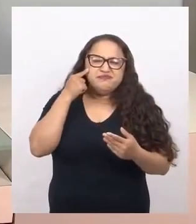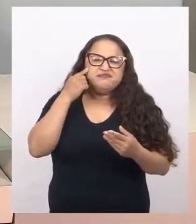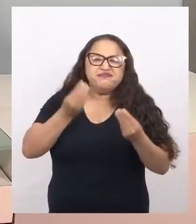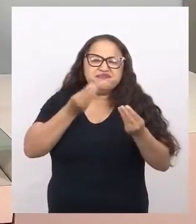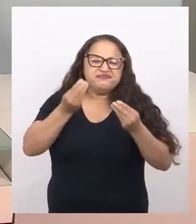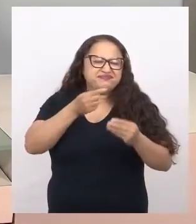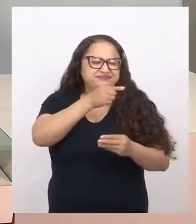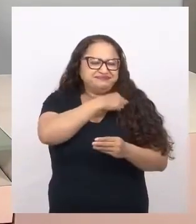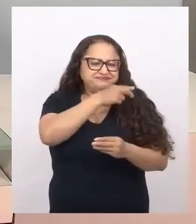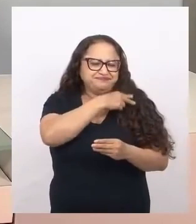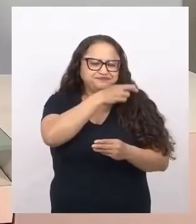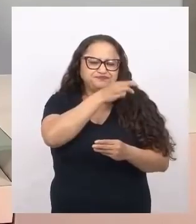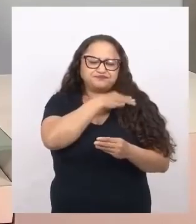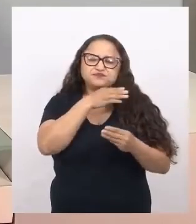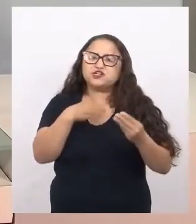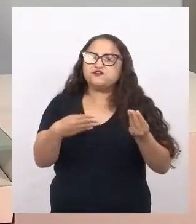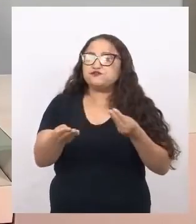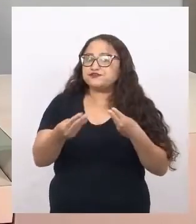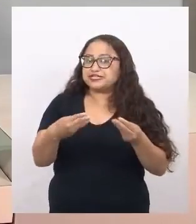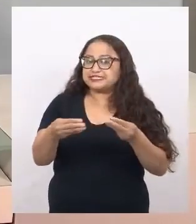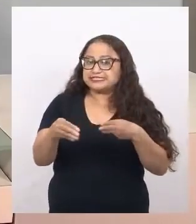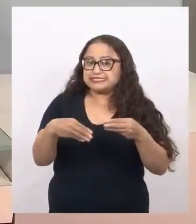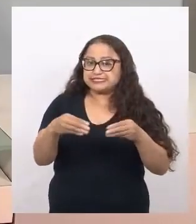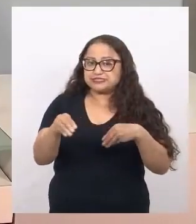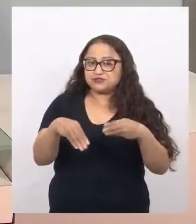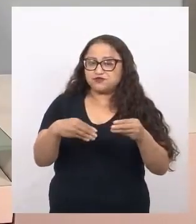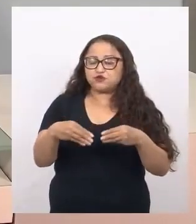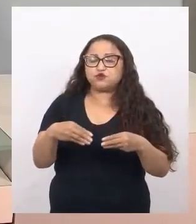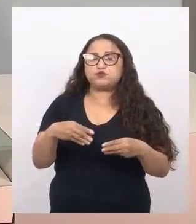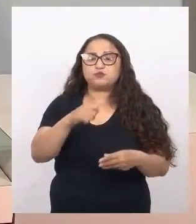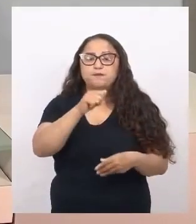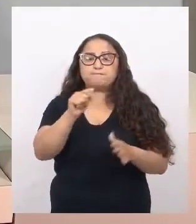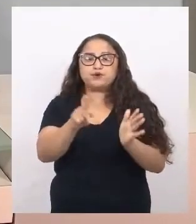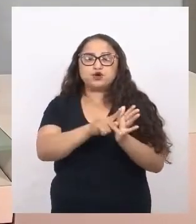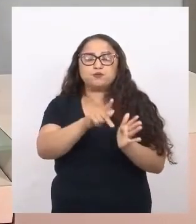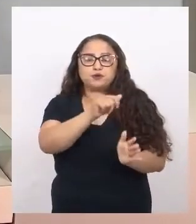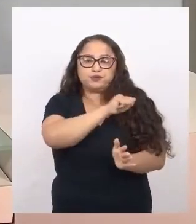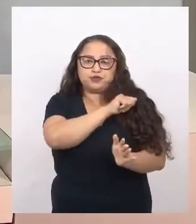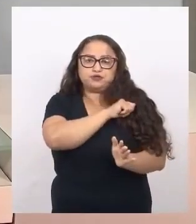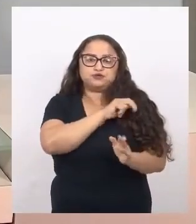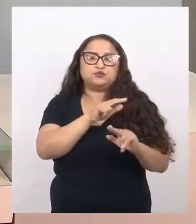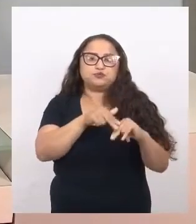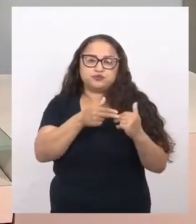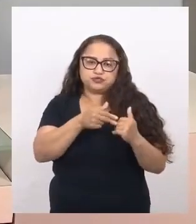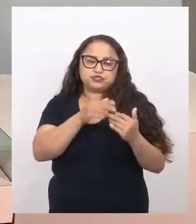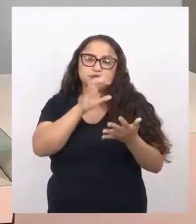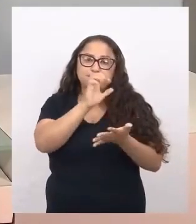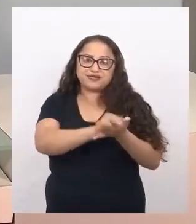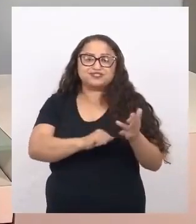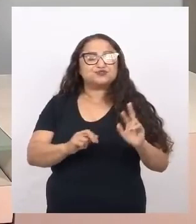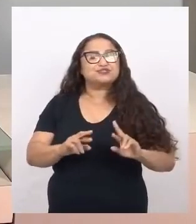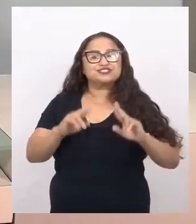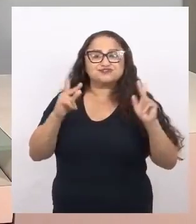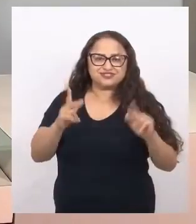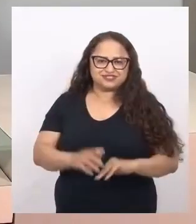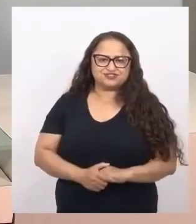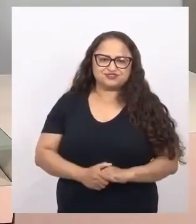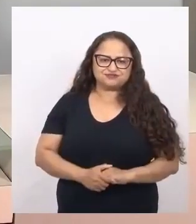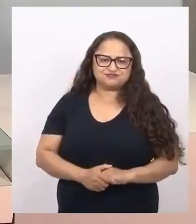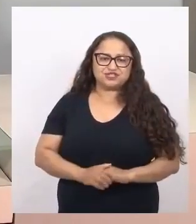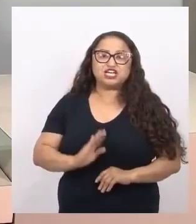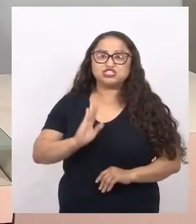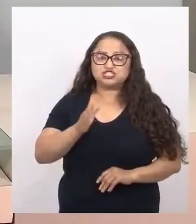médio que é mais flexível para o aluno e ele precisa ter essa mobilidade, por isso das matrículas diferentes. Para atribuição, não